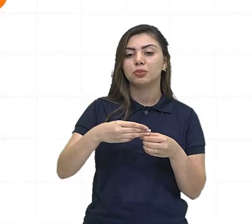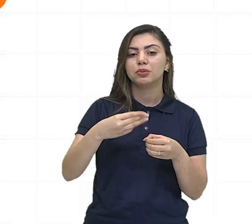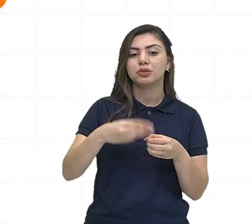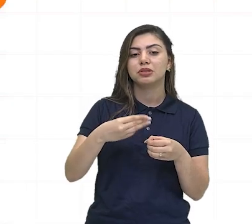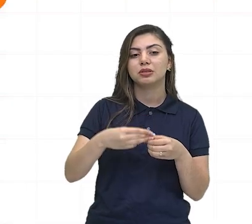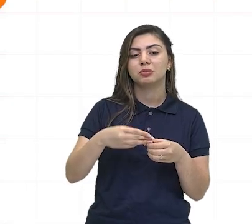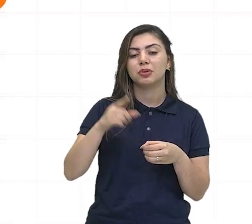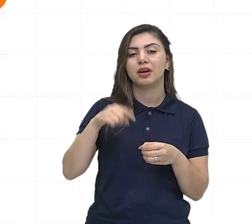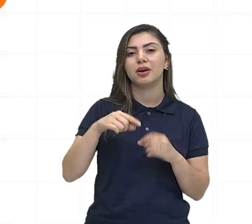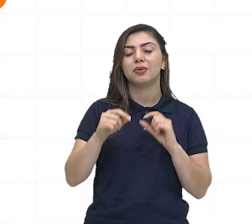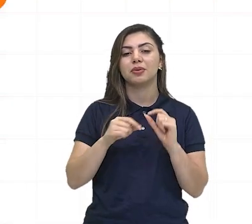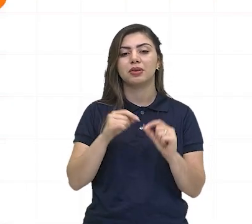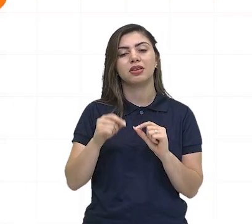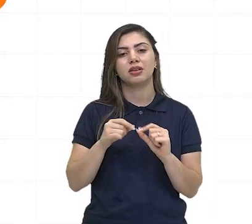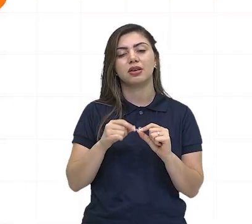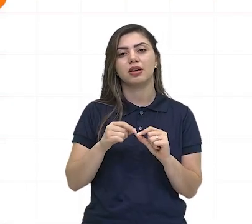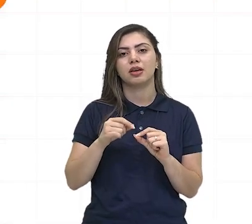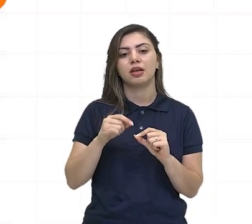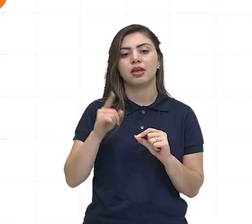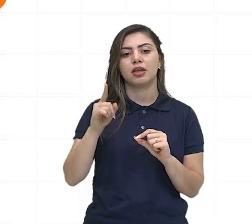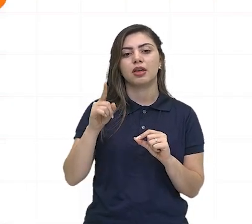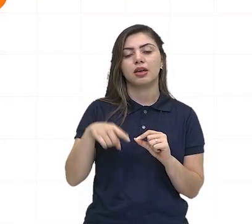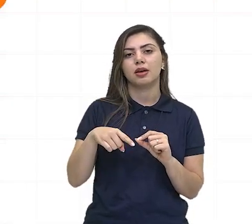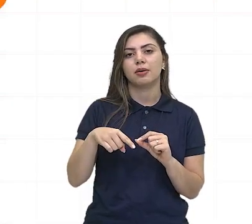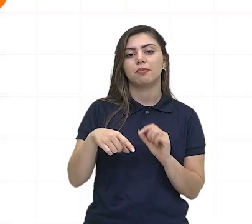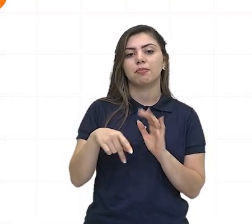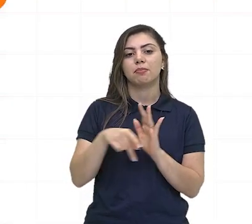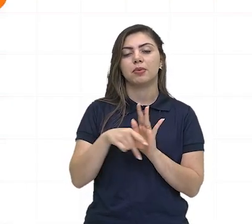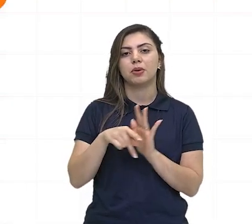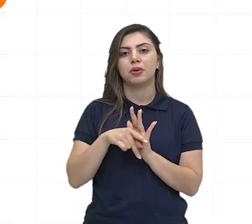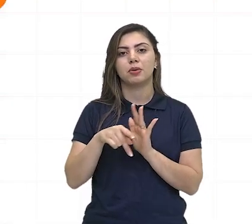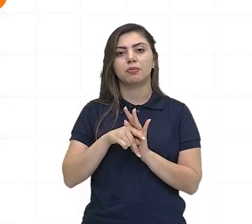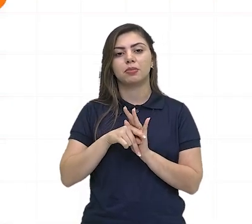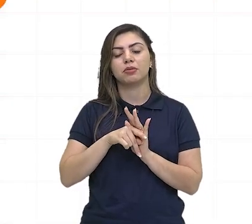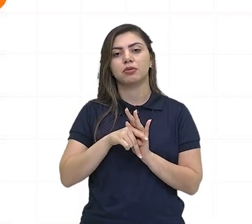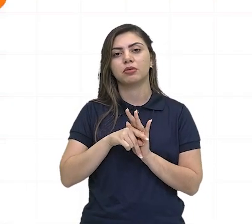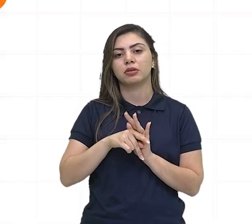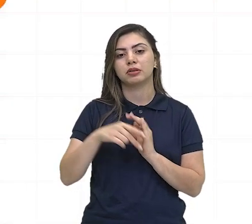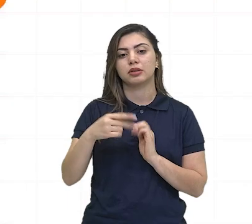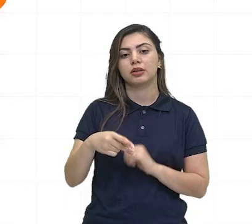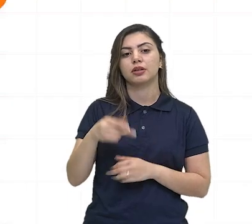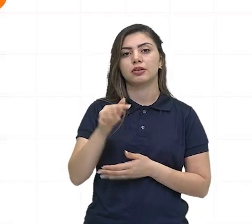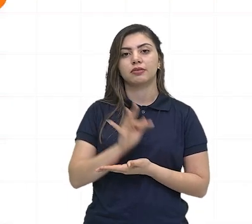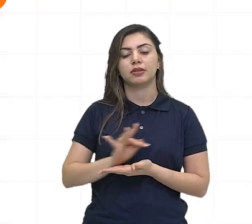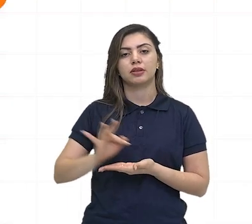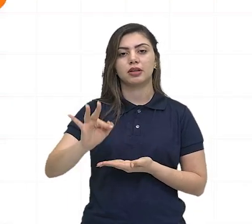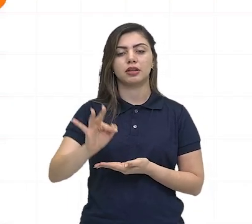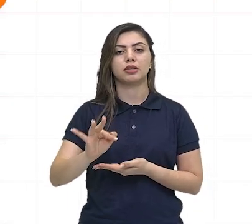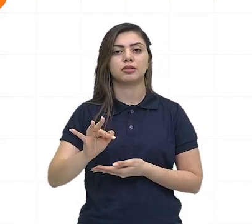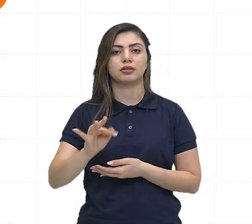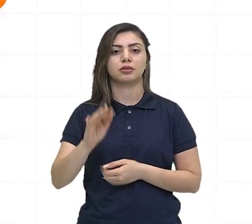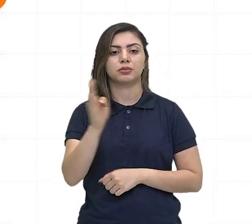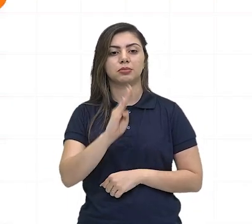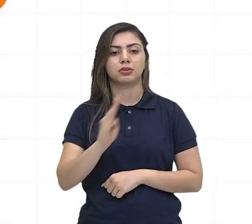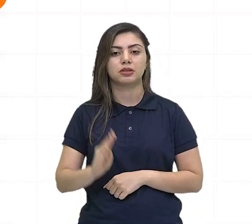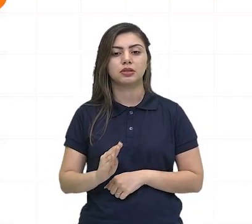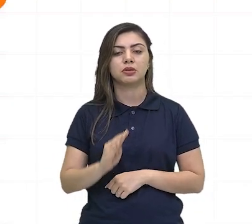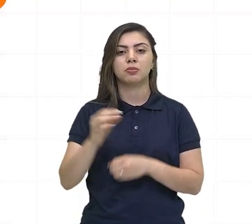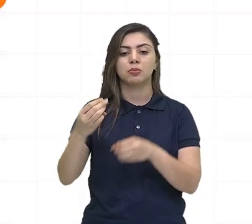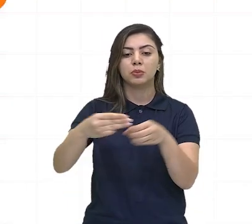esfera administrativa da República Federativa do Brasil. E cada município tem uma